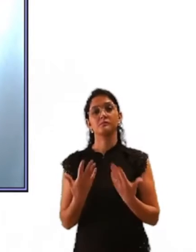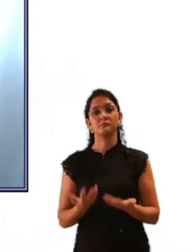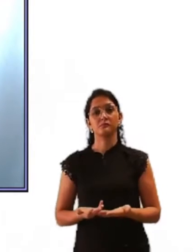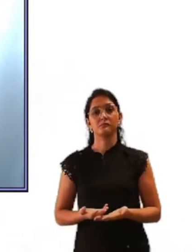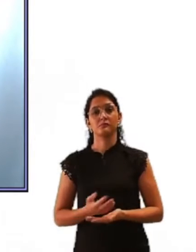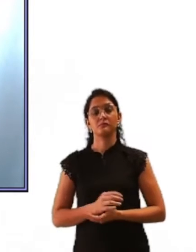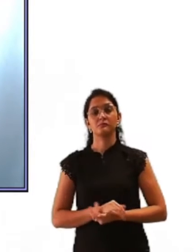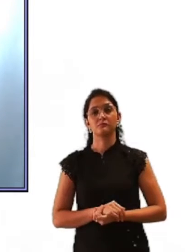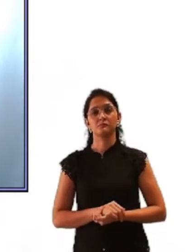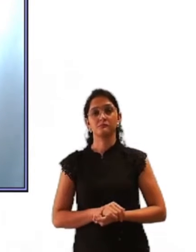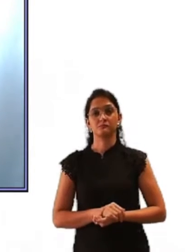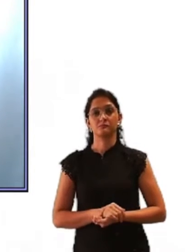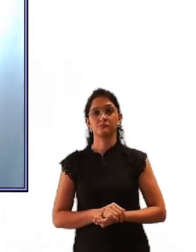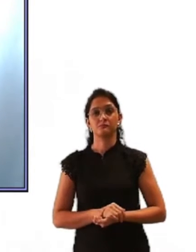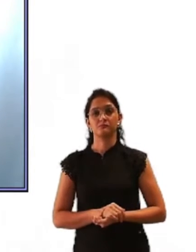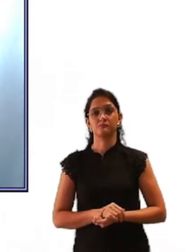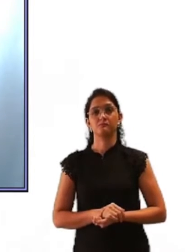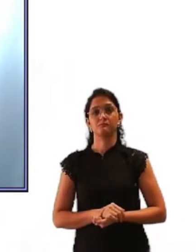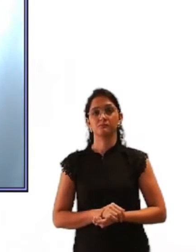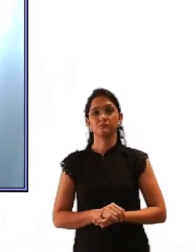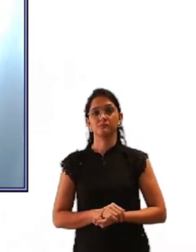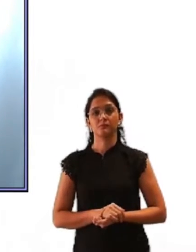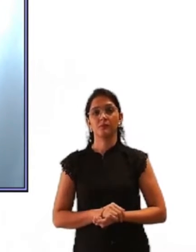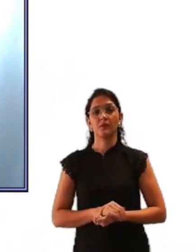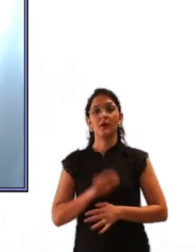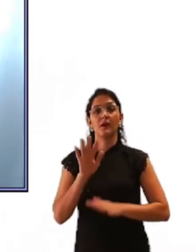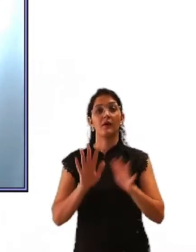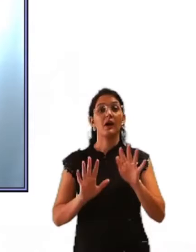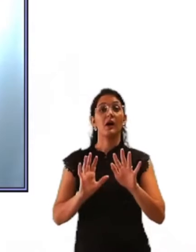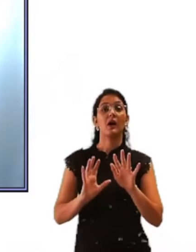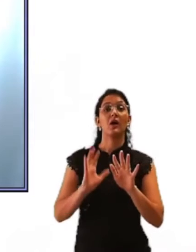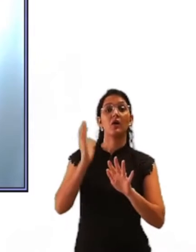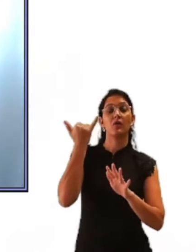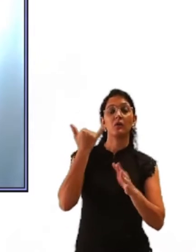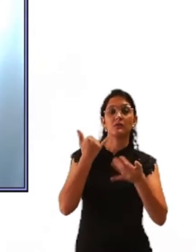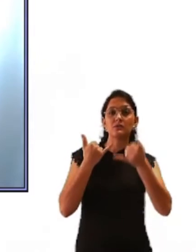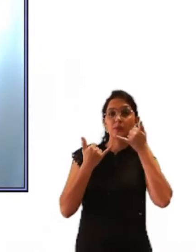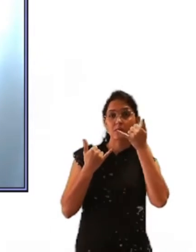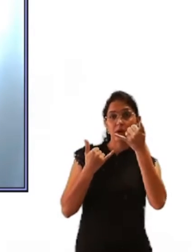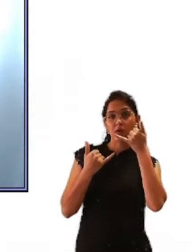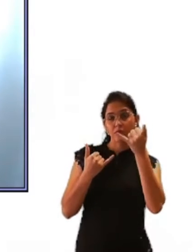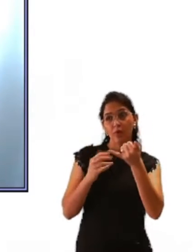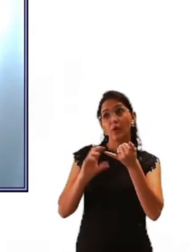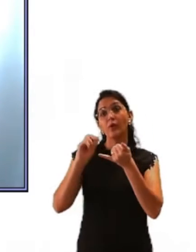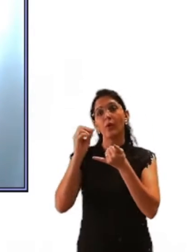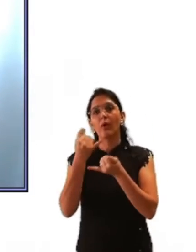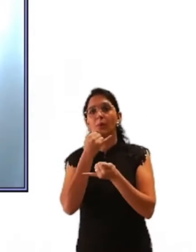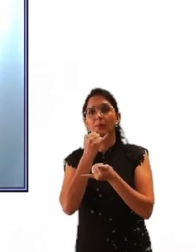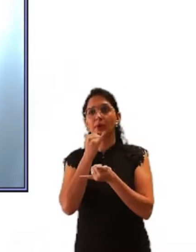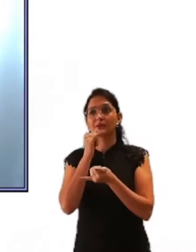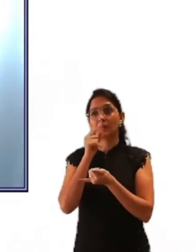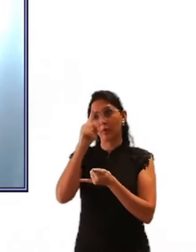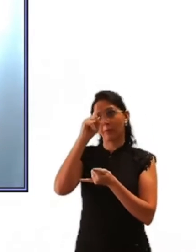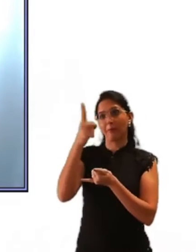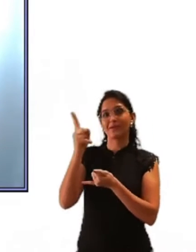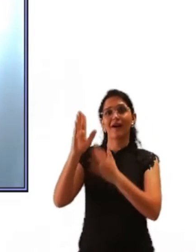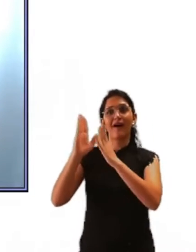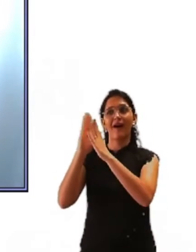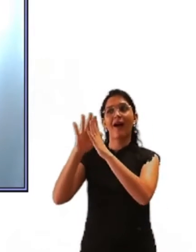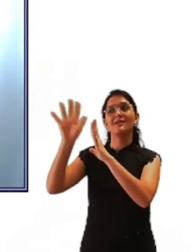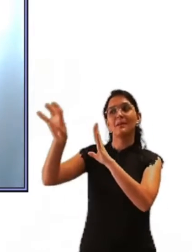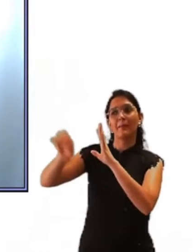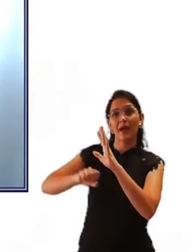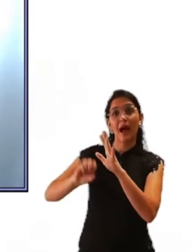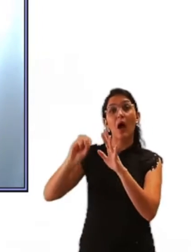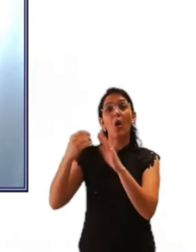concedeu uma interceptação telefônica, ou uma medida cautelar de busca domiciliar, ou a quebra dos dados de um determinado